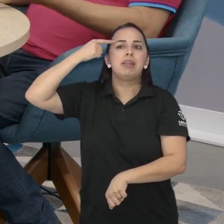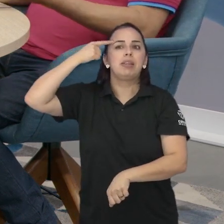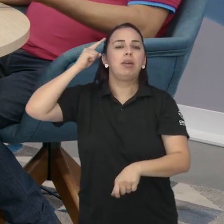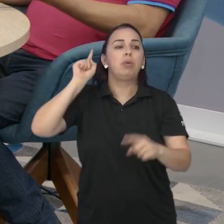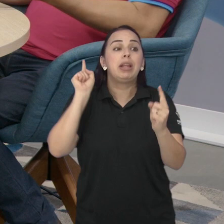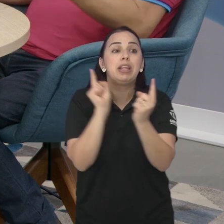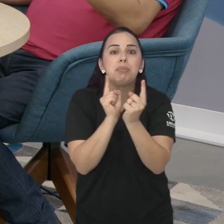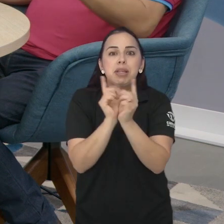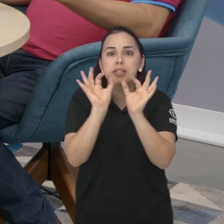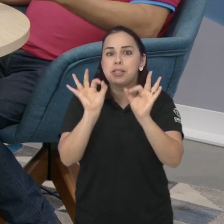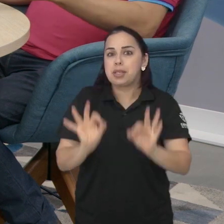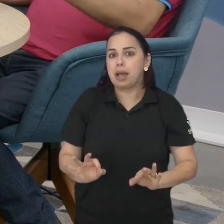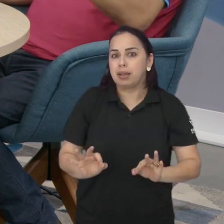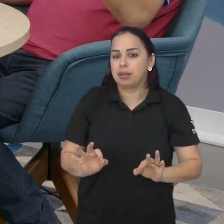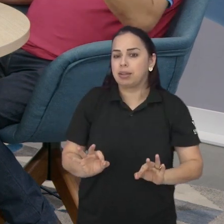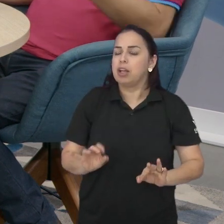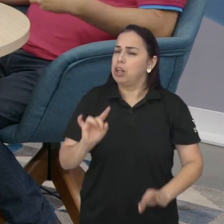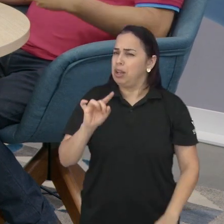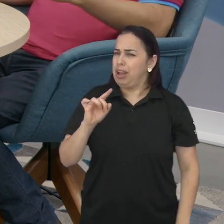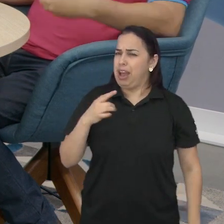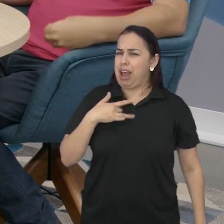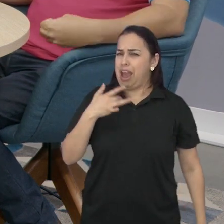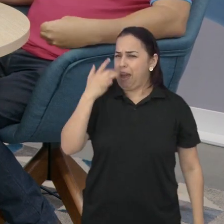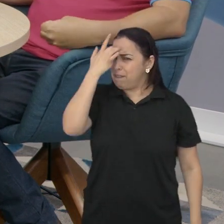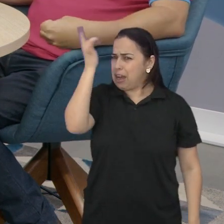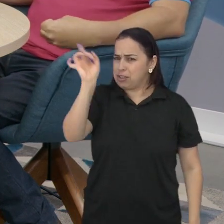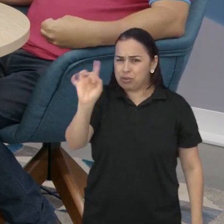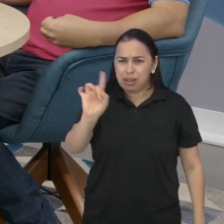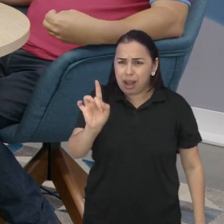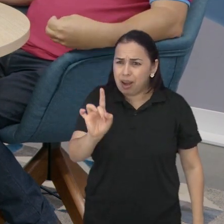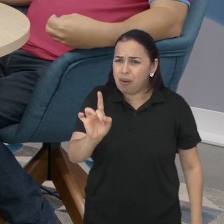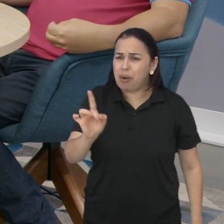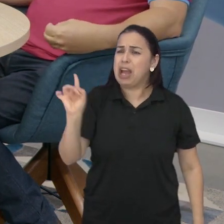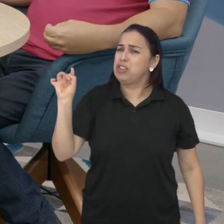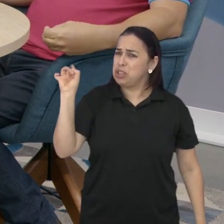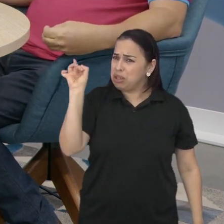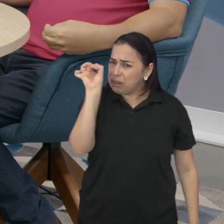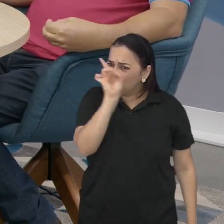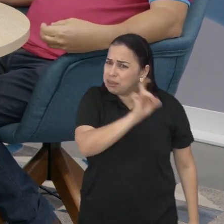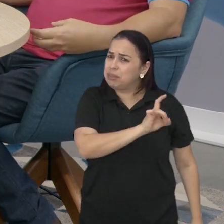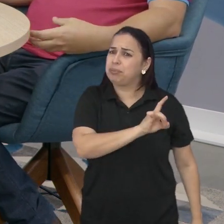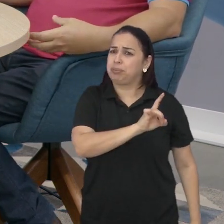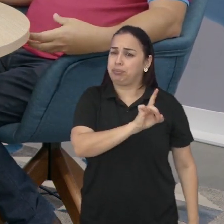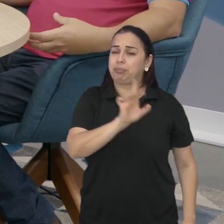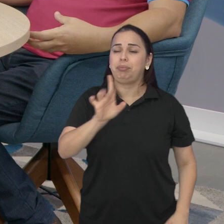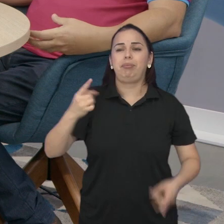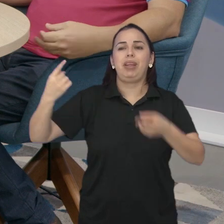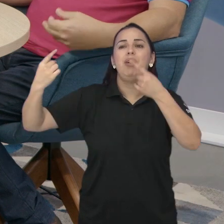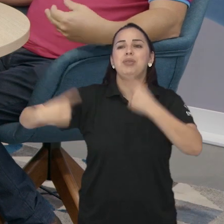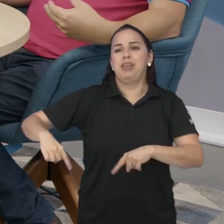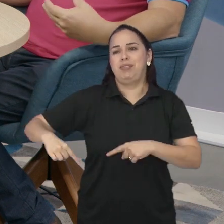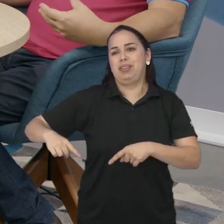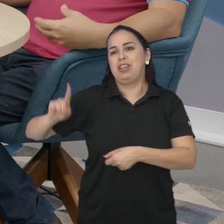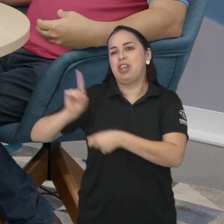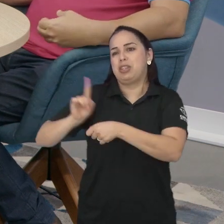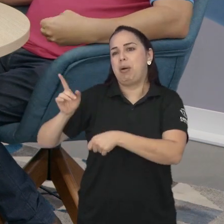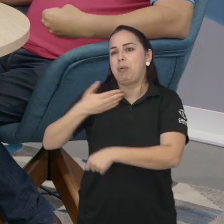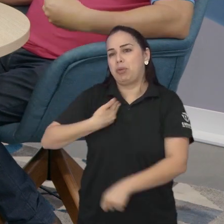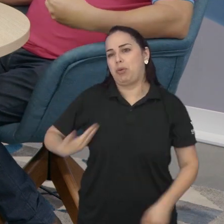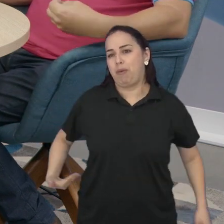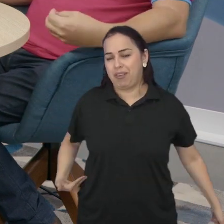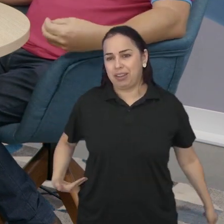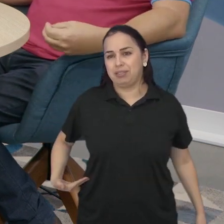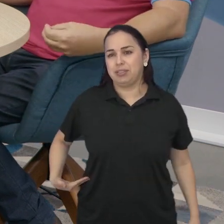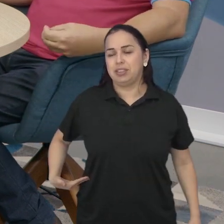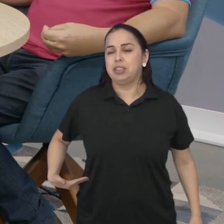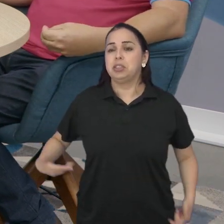não é. Nós estamos no cotidiano, a gente sabe que isso é muito difícil, mas é um desafio da gestão pública. Correto. É um desafio do